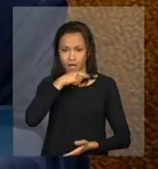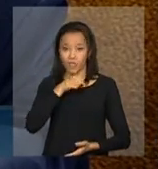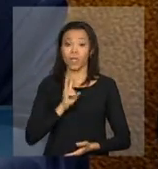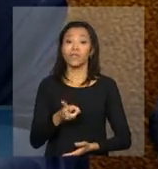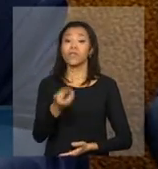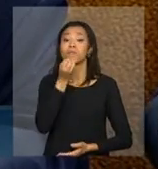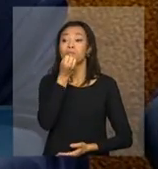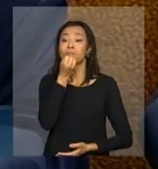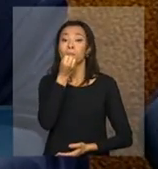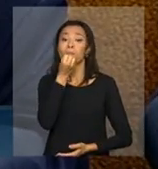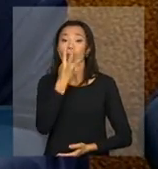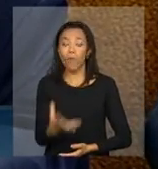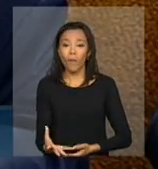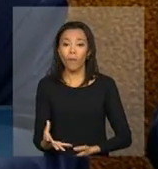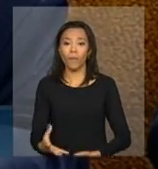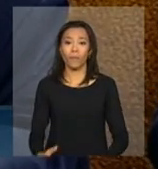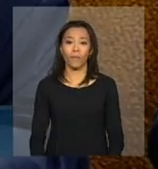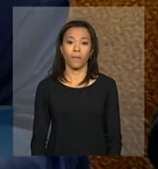gente,